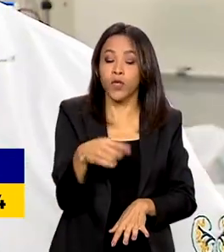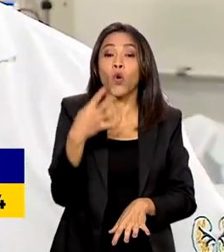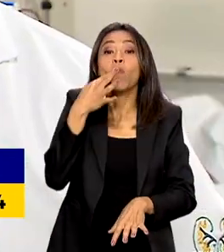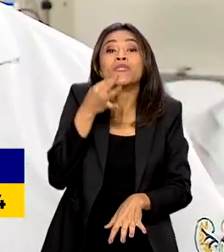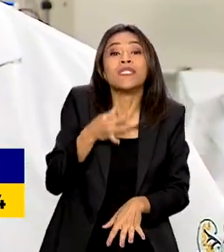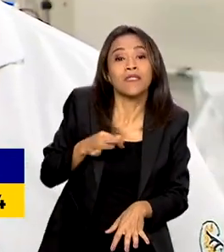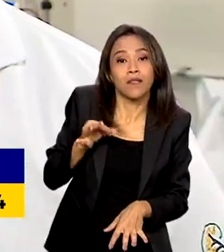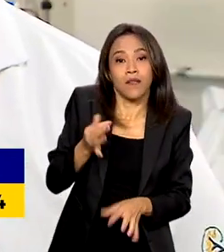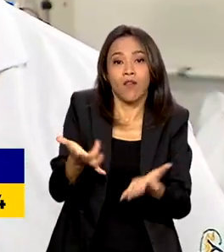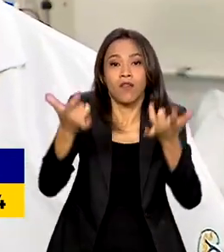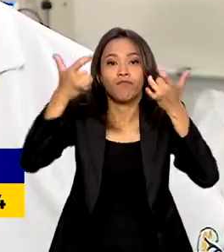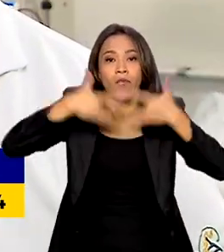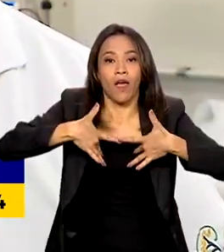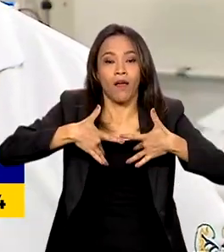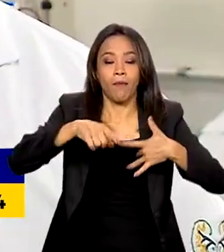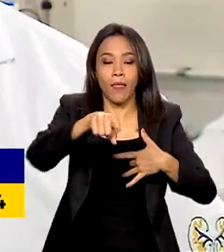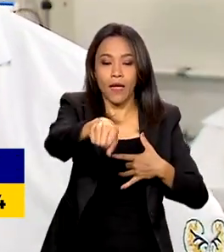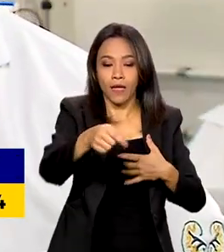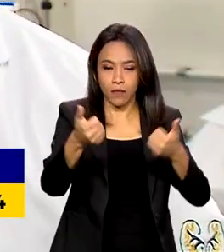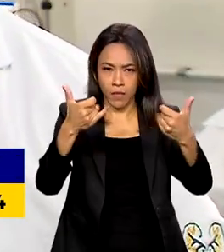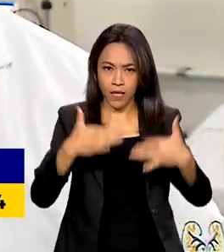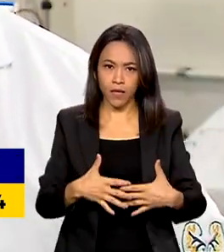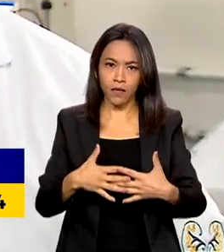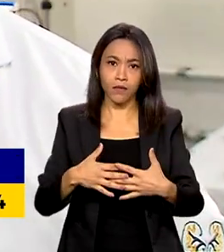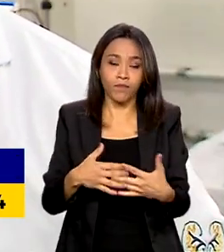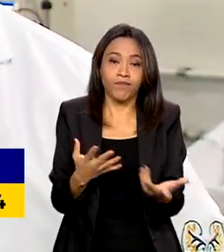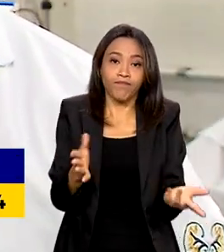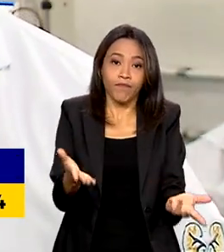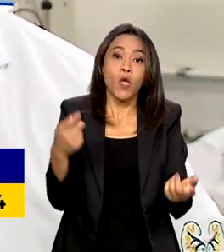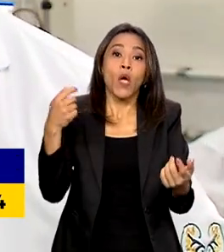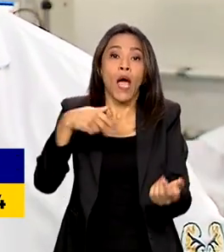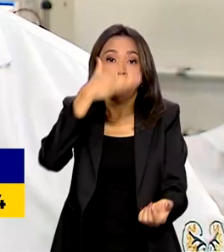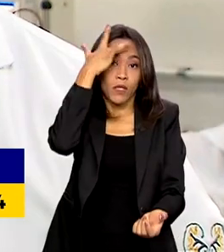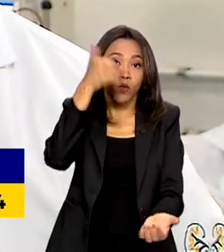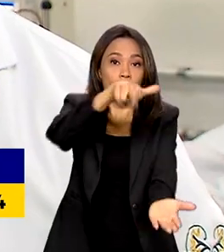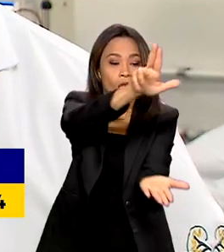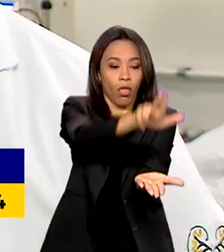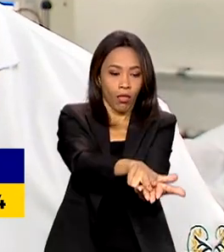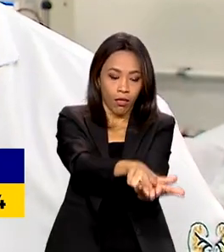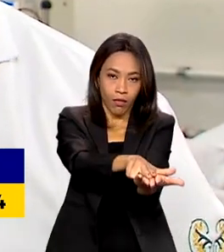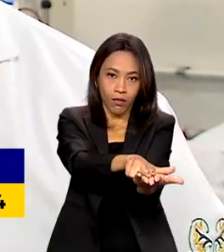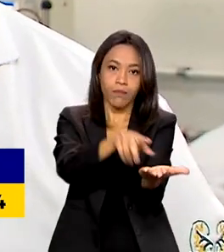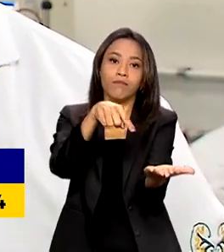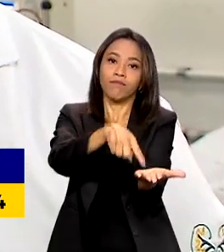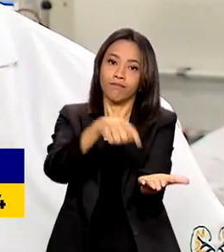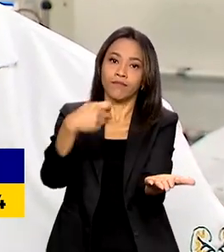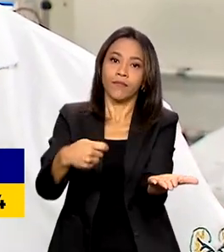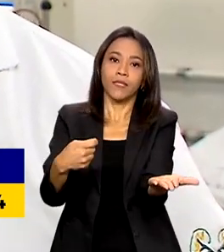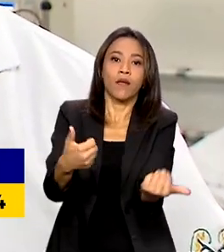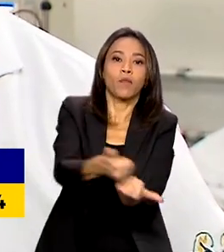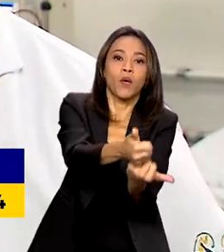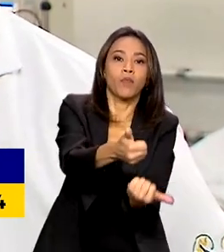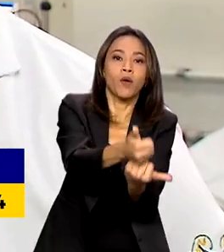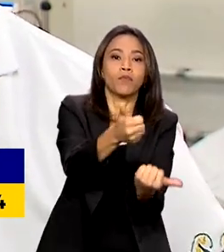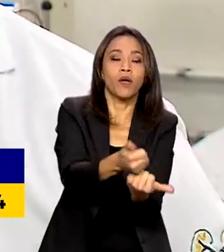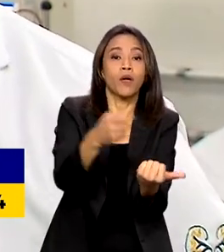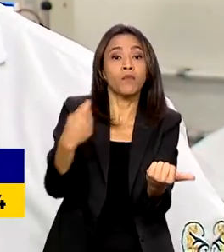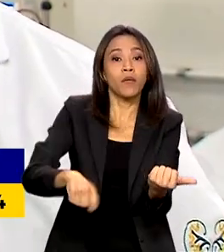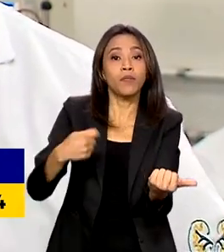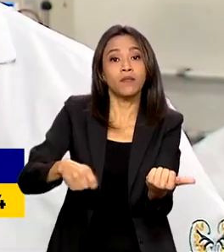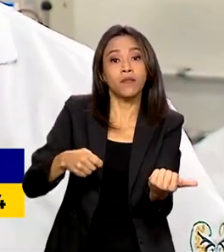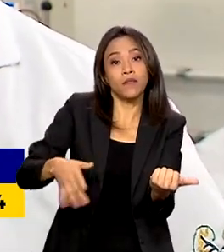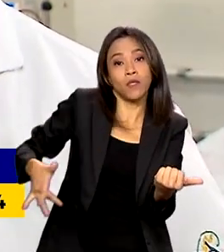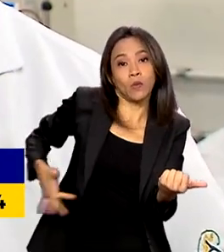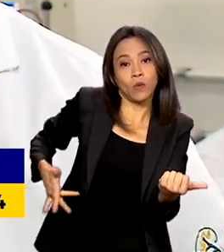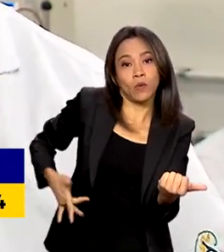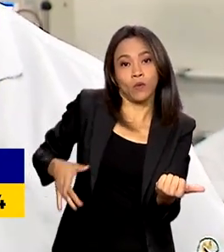O paciente ele precisa ficar de forma indefinida recebendo o suporte, porque a gente não vive sem a função renal.